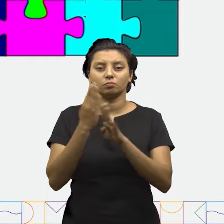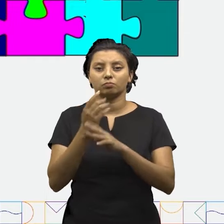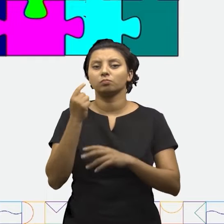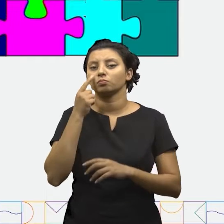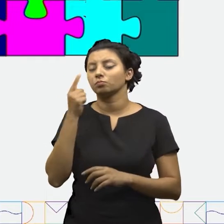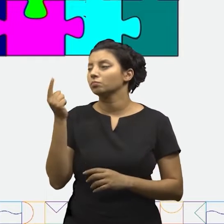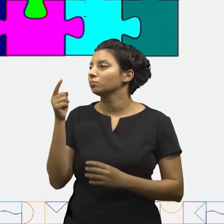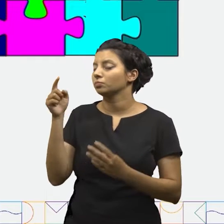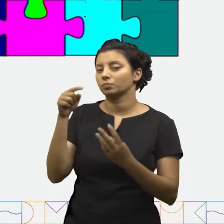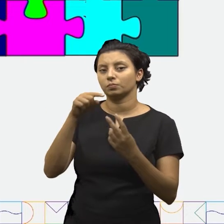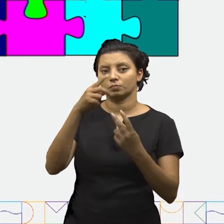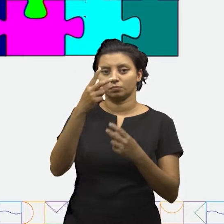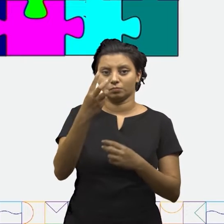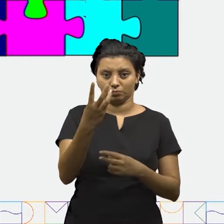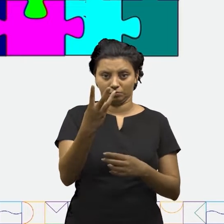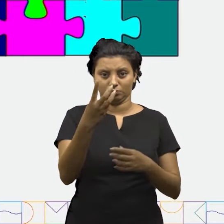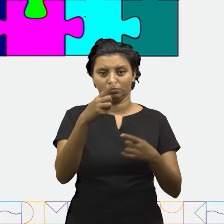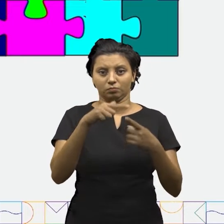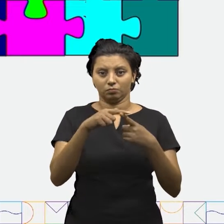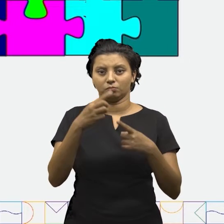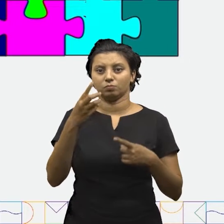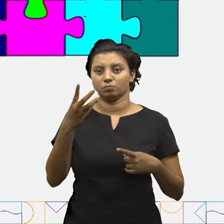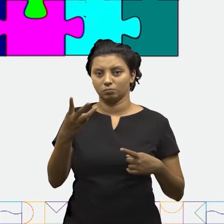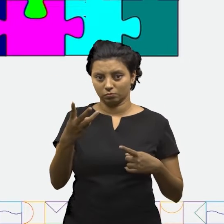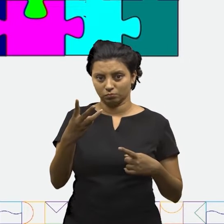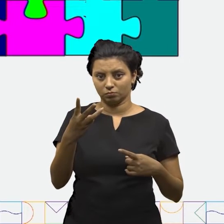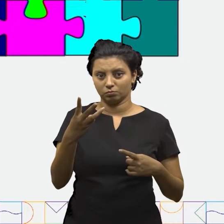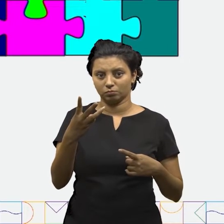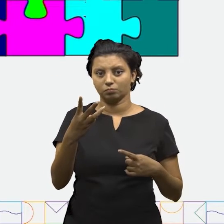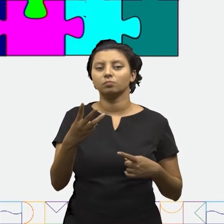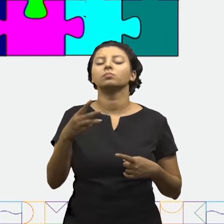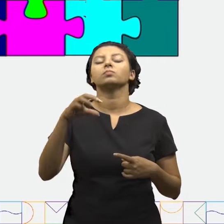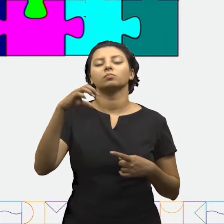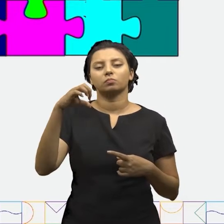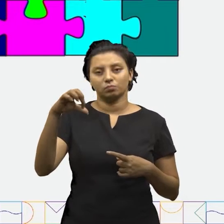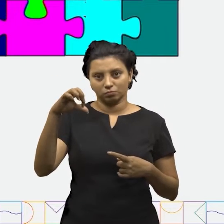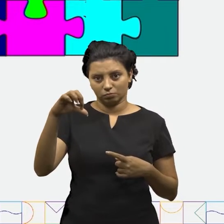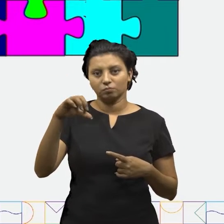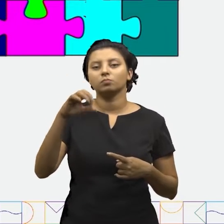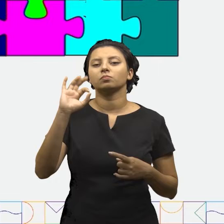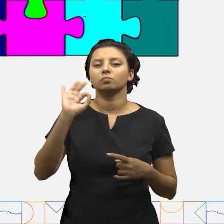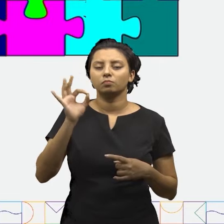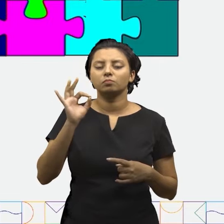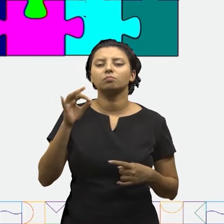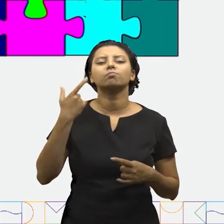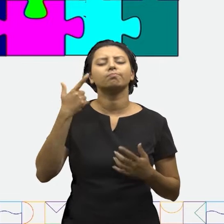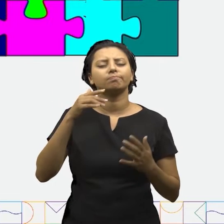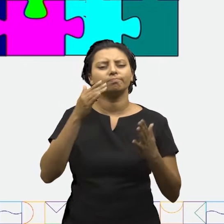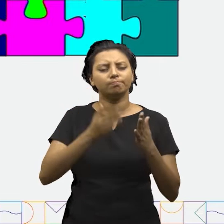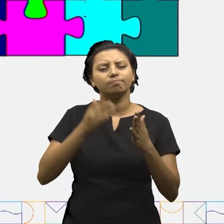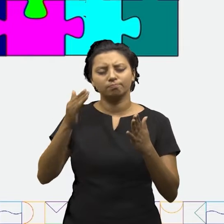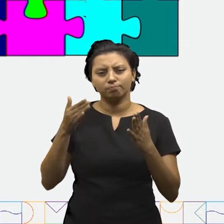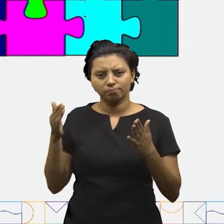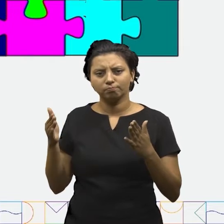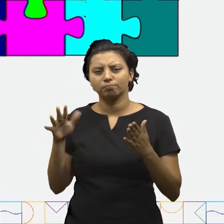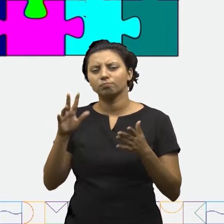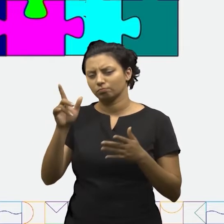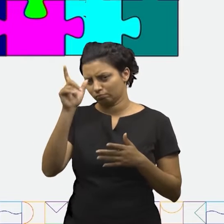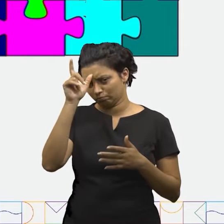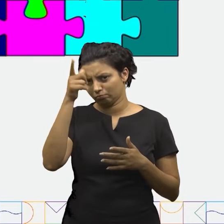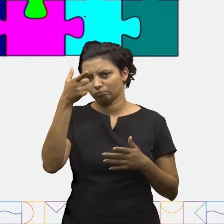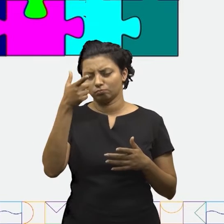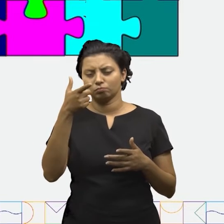temos 3 vezes 3 é igual a 9 peças. Seguindo essa lógica,